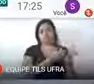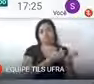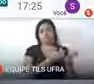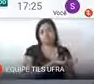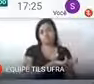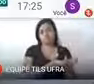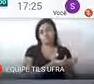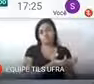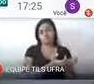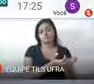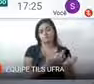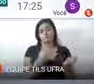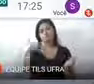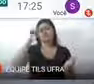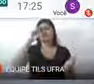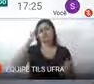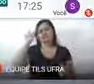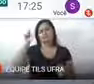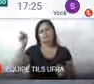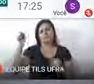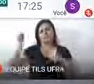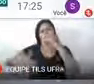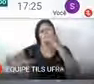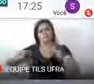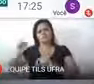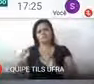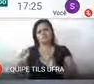e eu recordo bem que ela citava, né, aqui